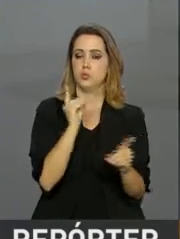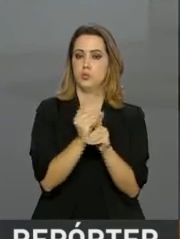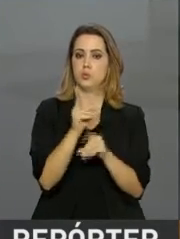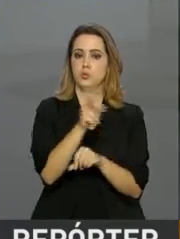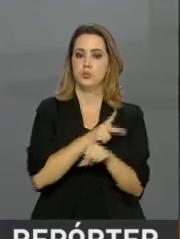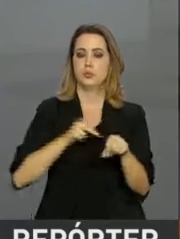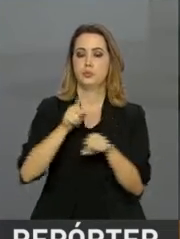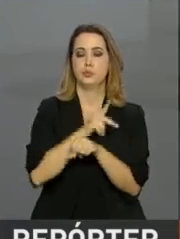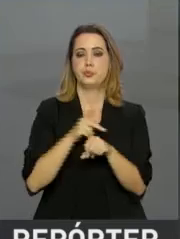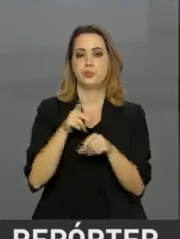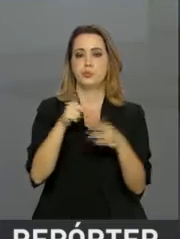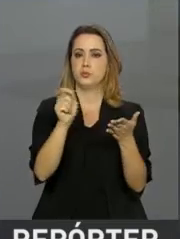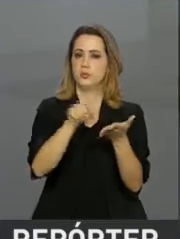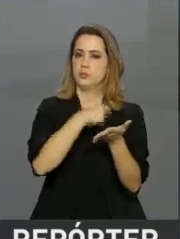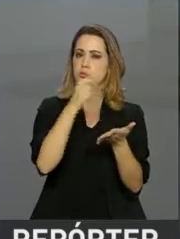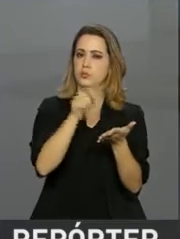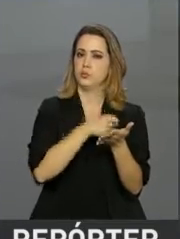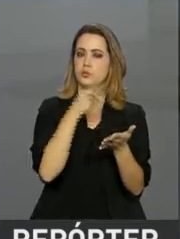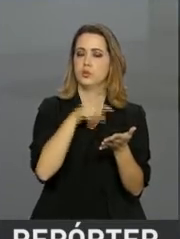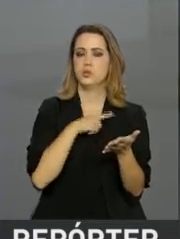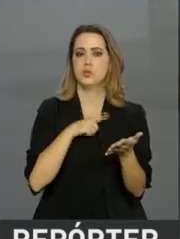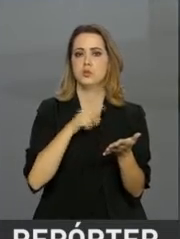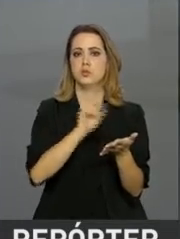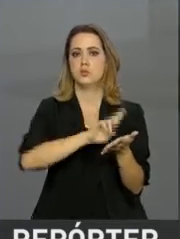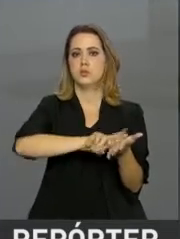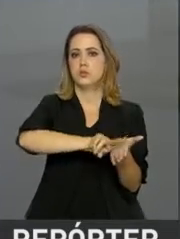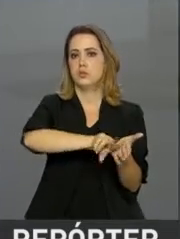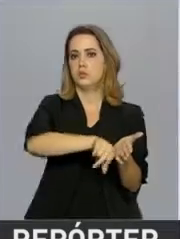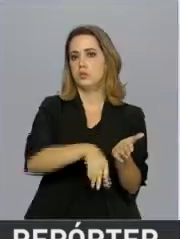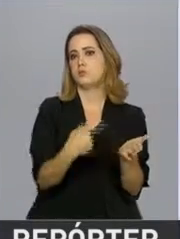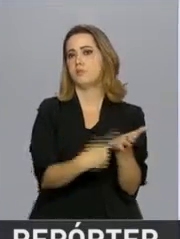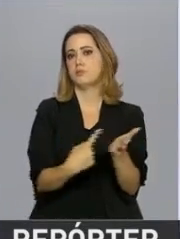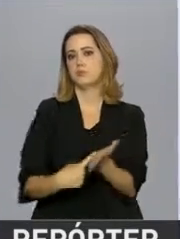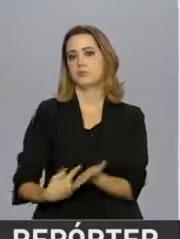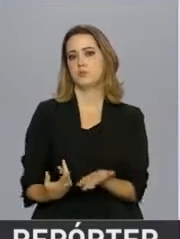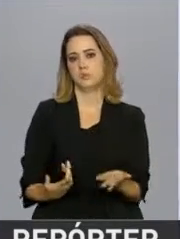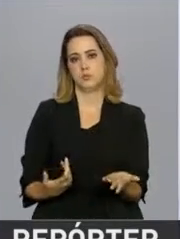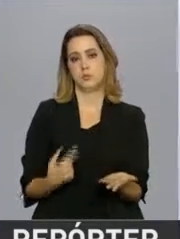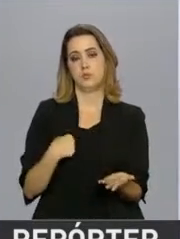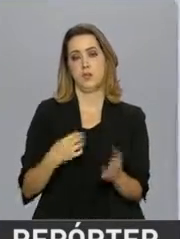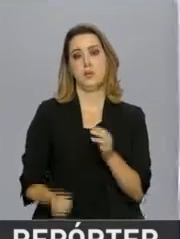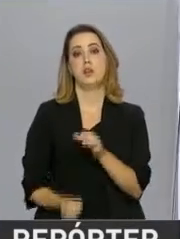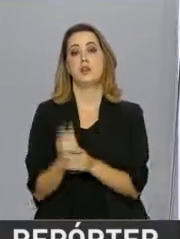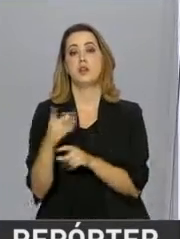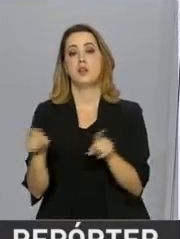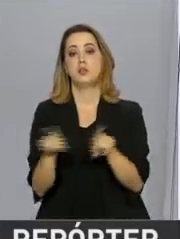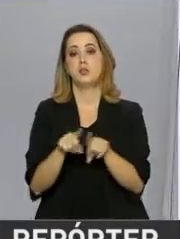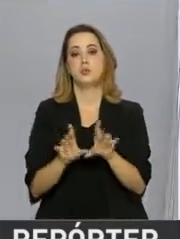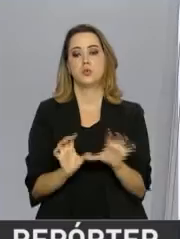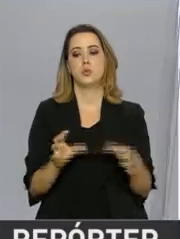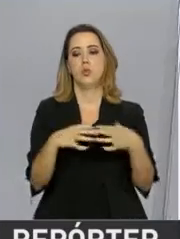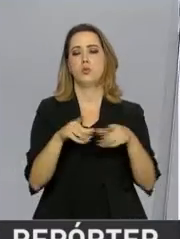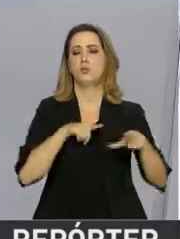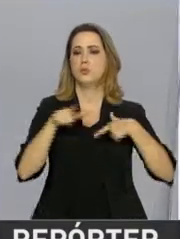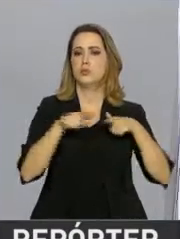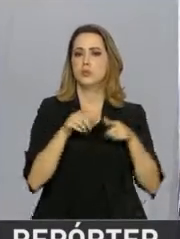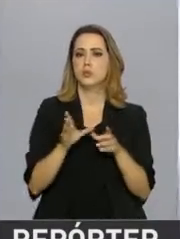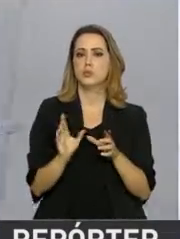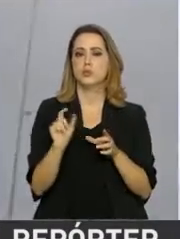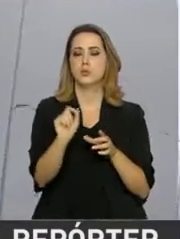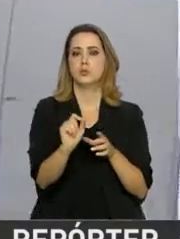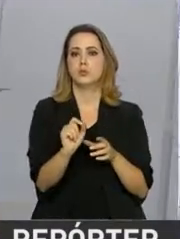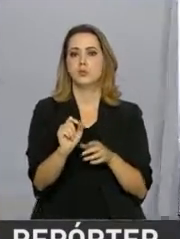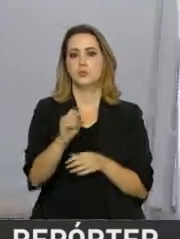vão assinar uma declaração contendo os vários acordos. Será criado também um grupo de trabalho que envolve